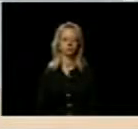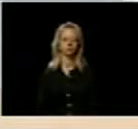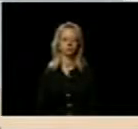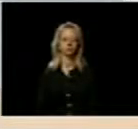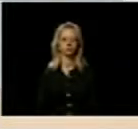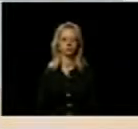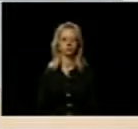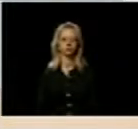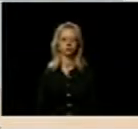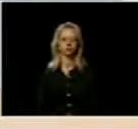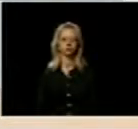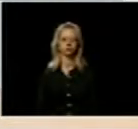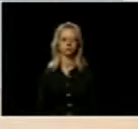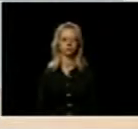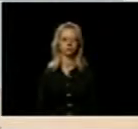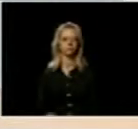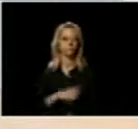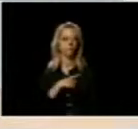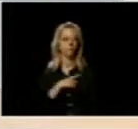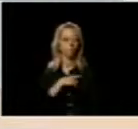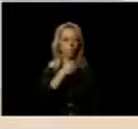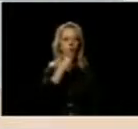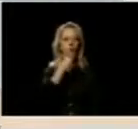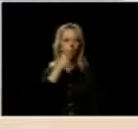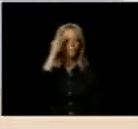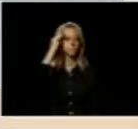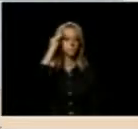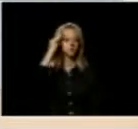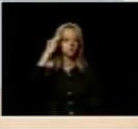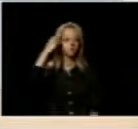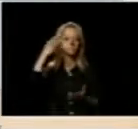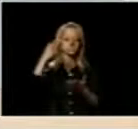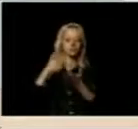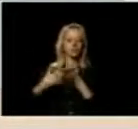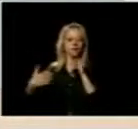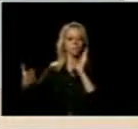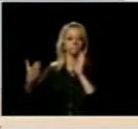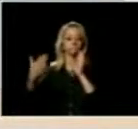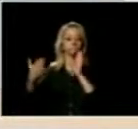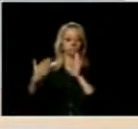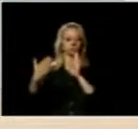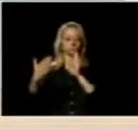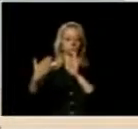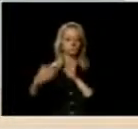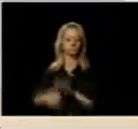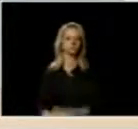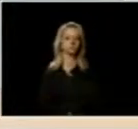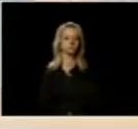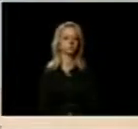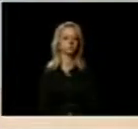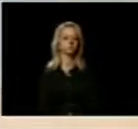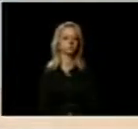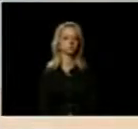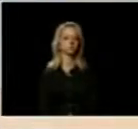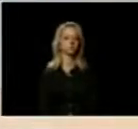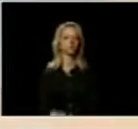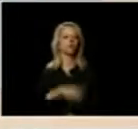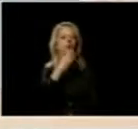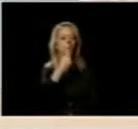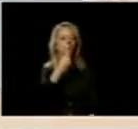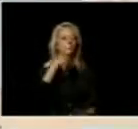para ele, lendo aquela situação desesperadora. E o cara perguntou para ele assim: o que que aconteceu aí,